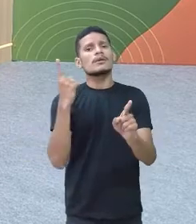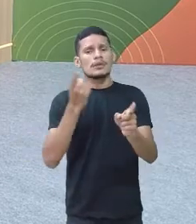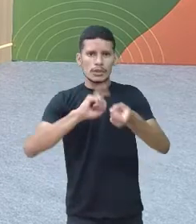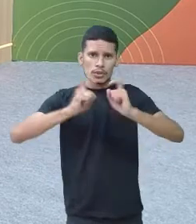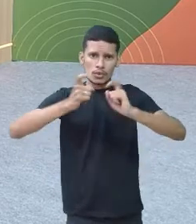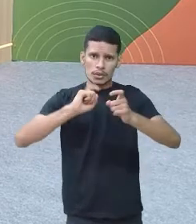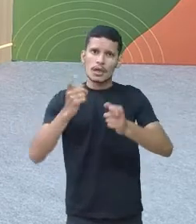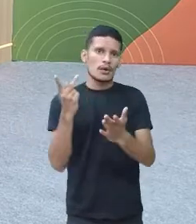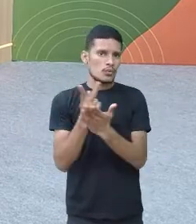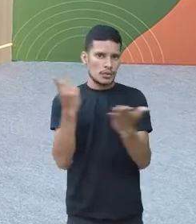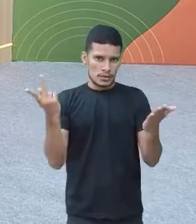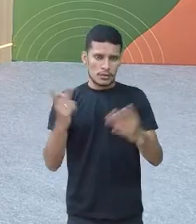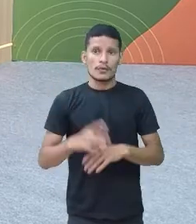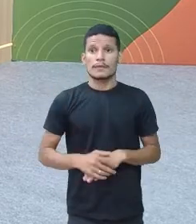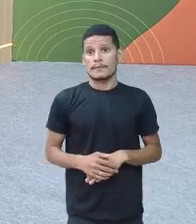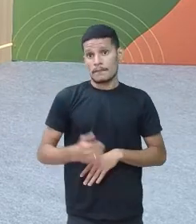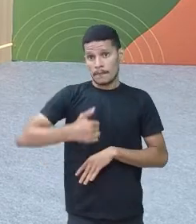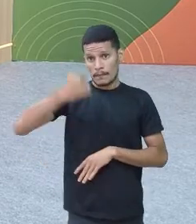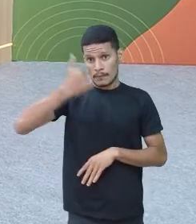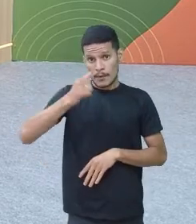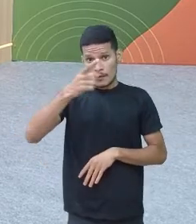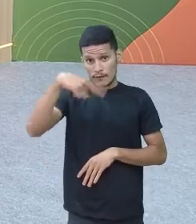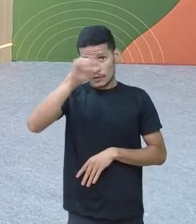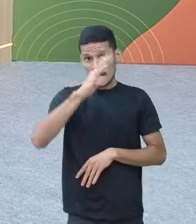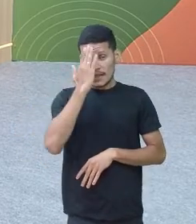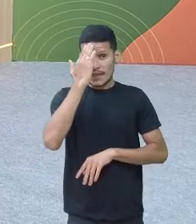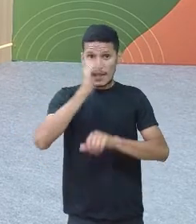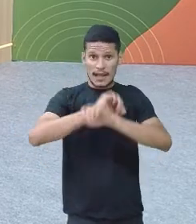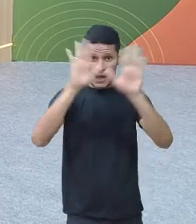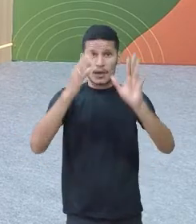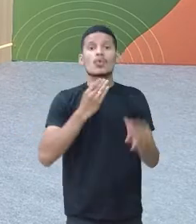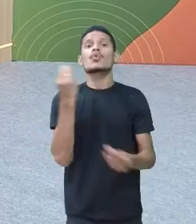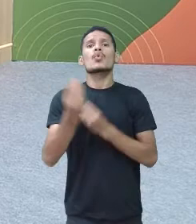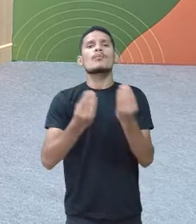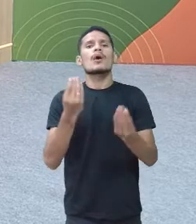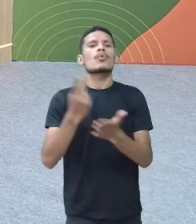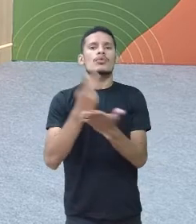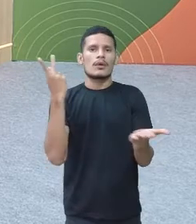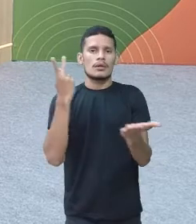né? Primeiro, para vocês entenderem como é que funciona,